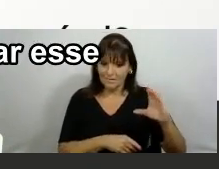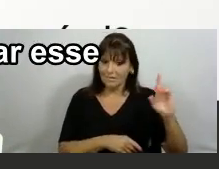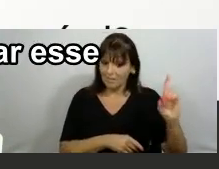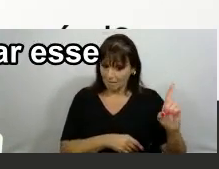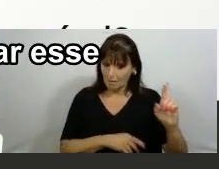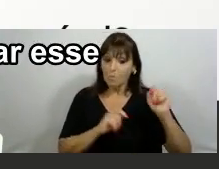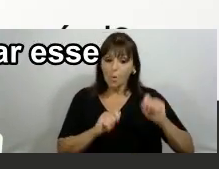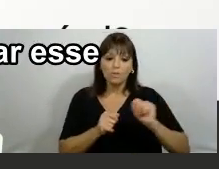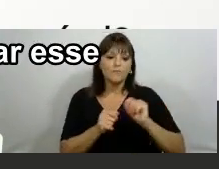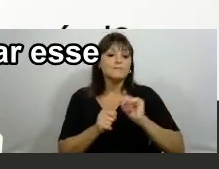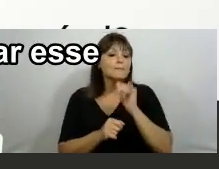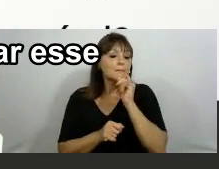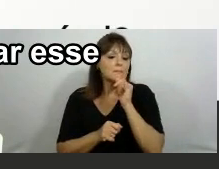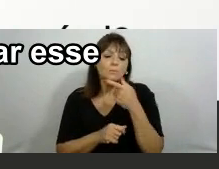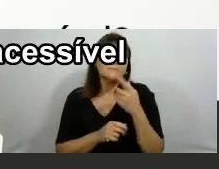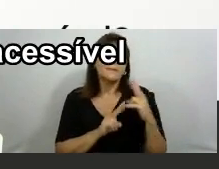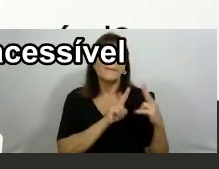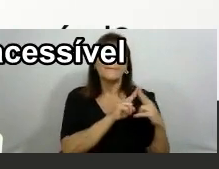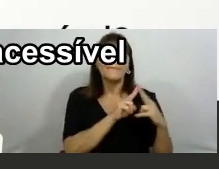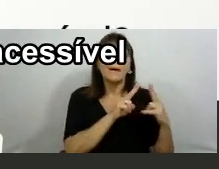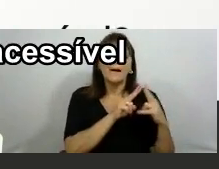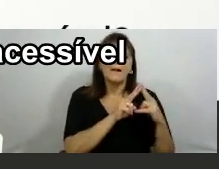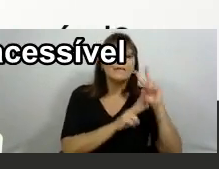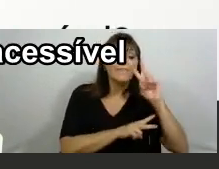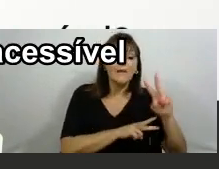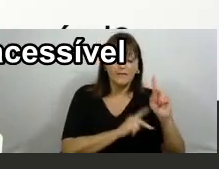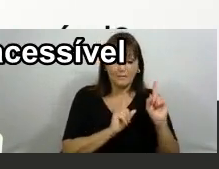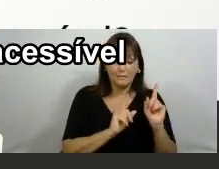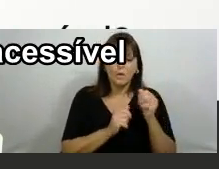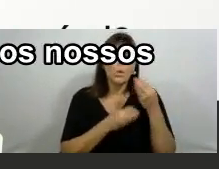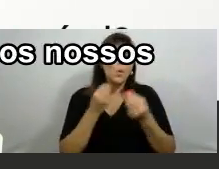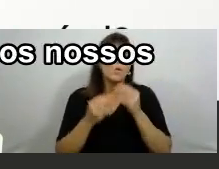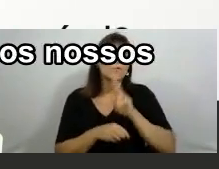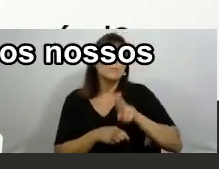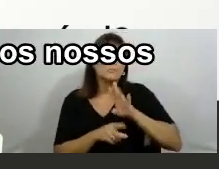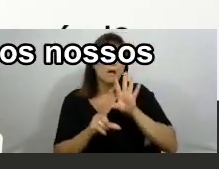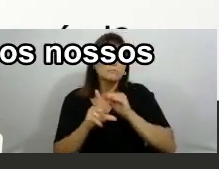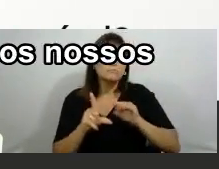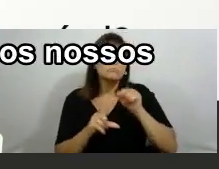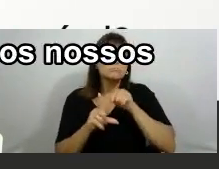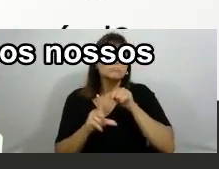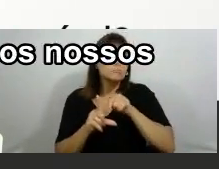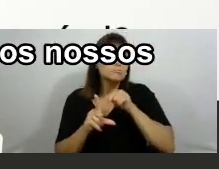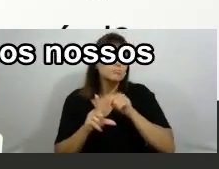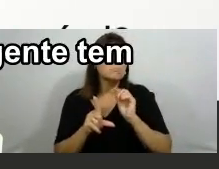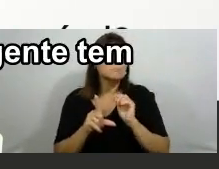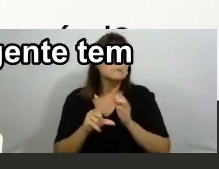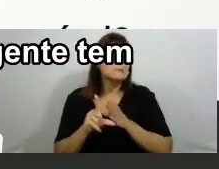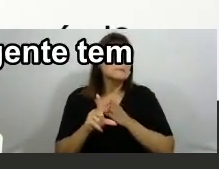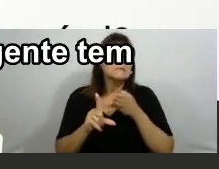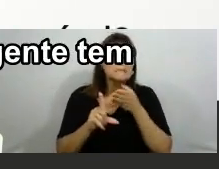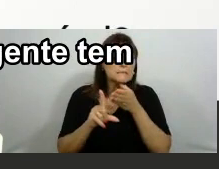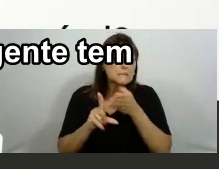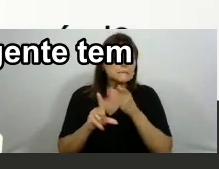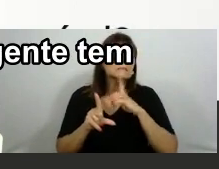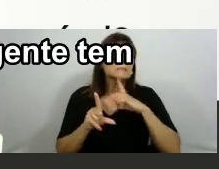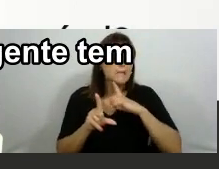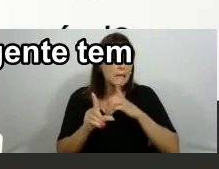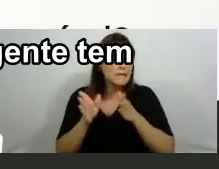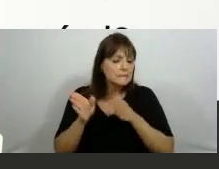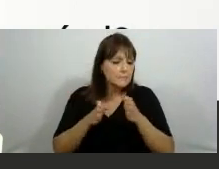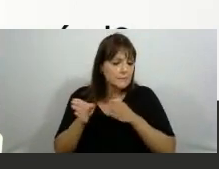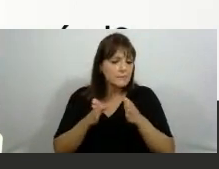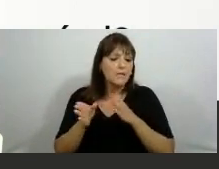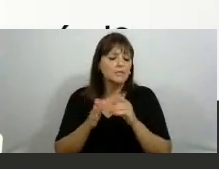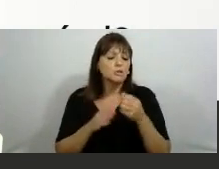par vidente. E aí, como que ele vai usar esse handoff se ele precisar? Está acessível essa documentação? Então, são os nossos novos questionamentos que a